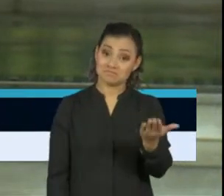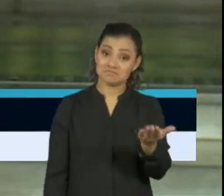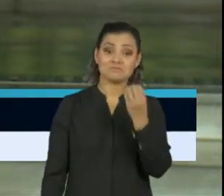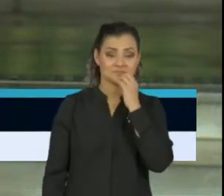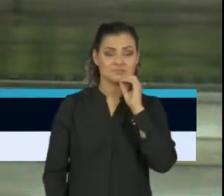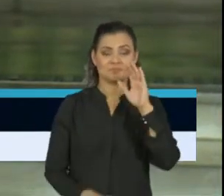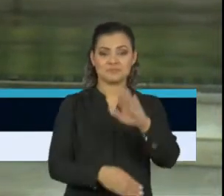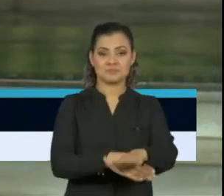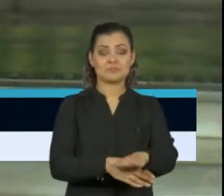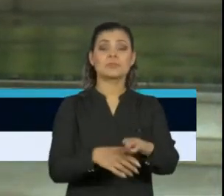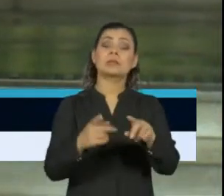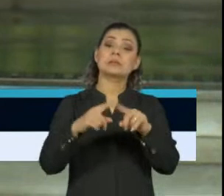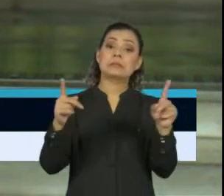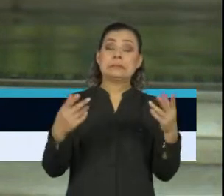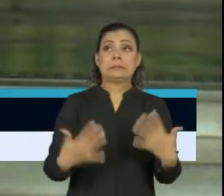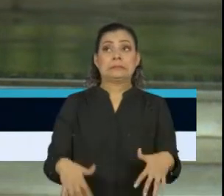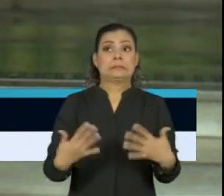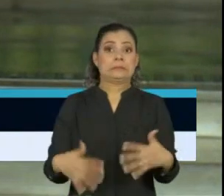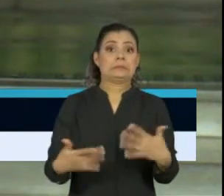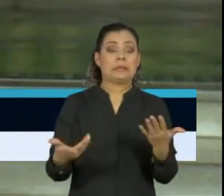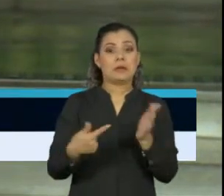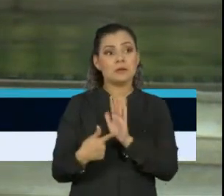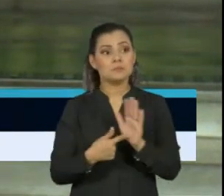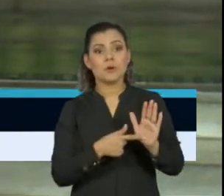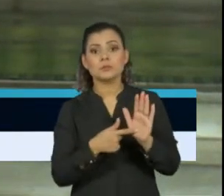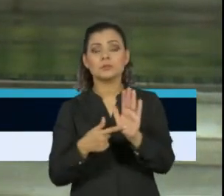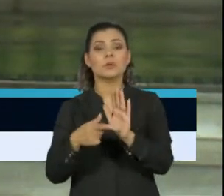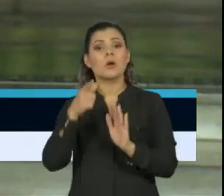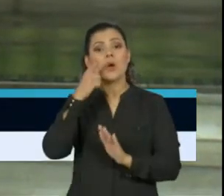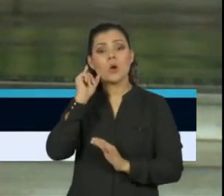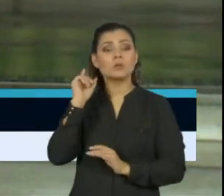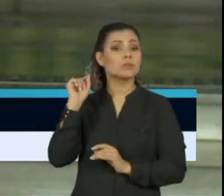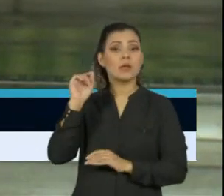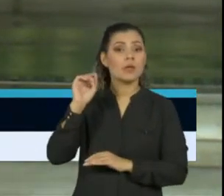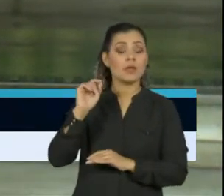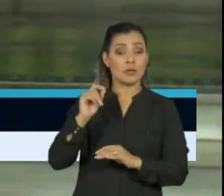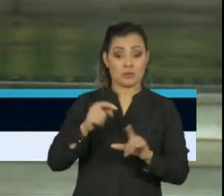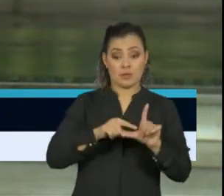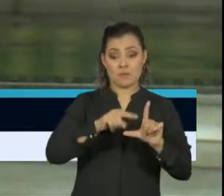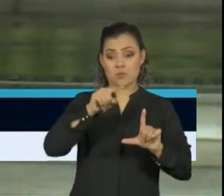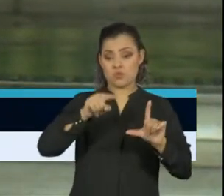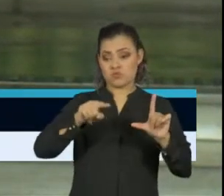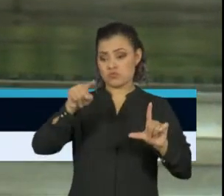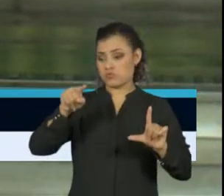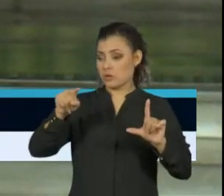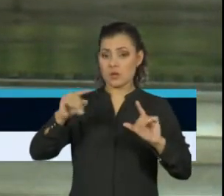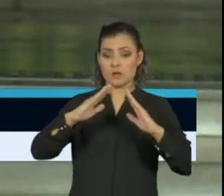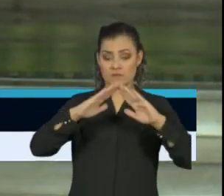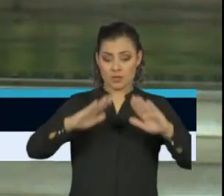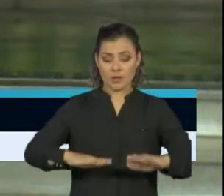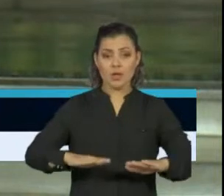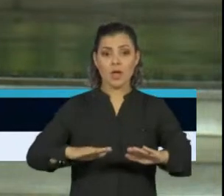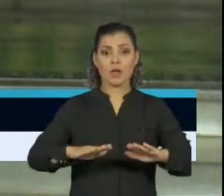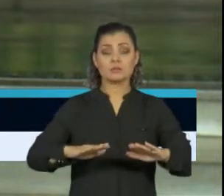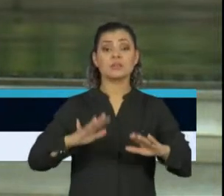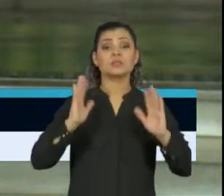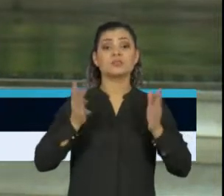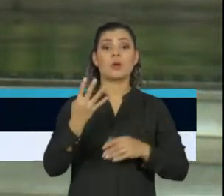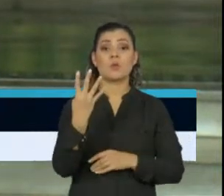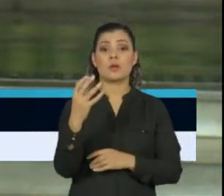Bom, a gente veio com esse número agora na coletiva, dizendo que ontem a taxa de isolamento em São Paulo chegou